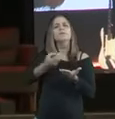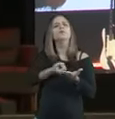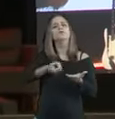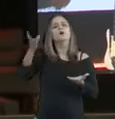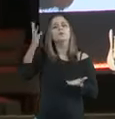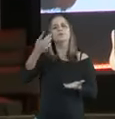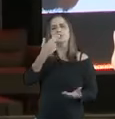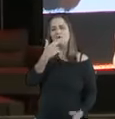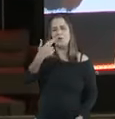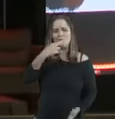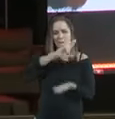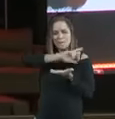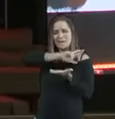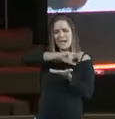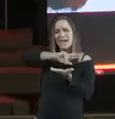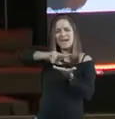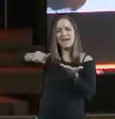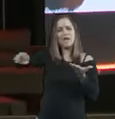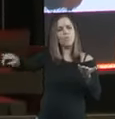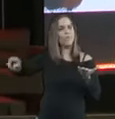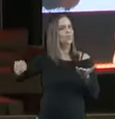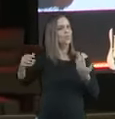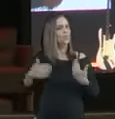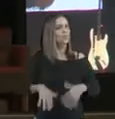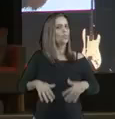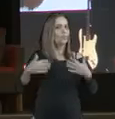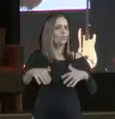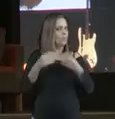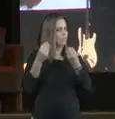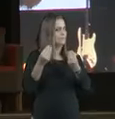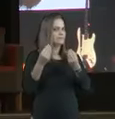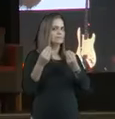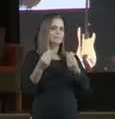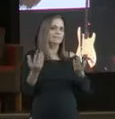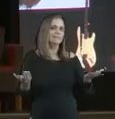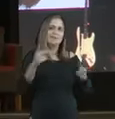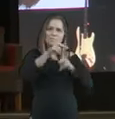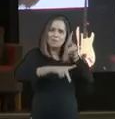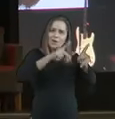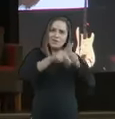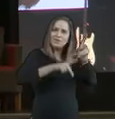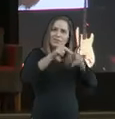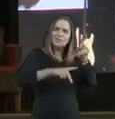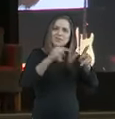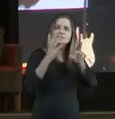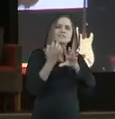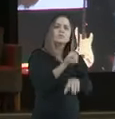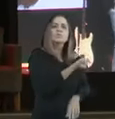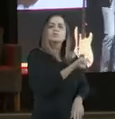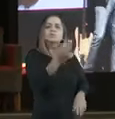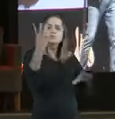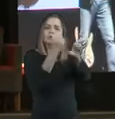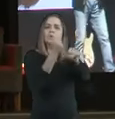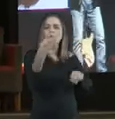da Bíblia, ou até a Bíblia inteira, para 30 línguas diferentes. Você tem noção do que é isso? Olha o legado que esse homem